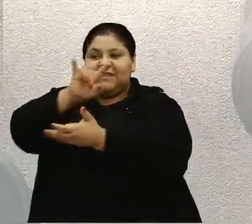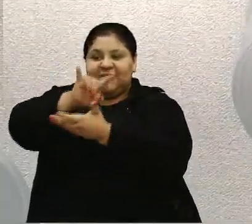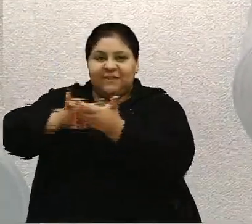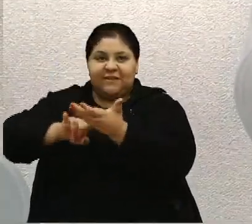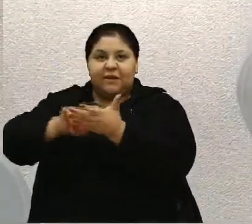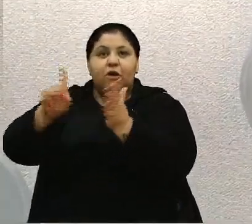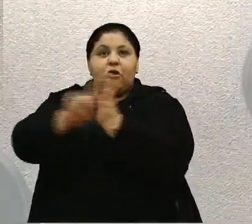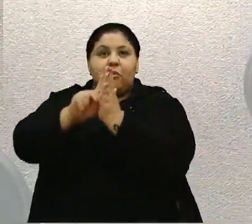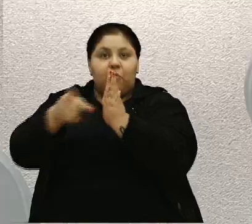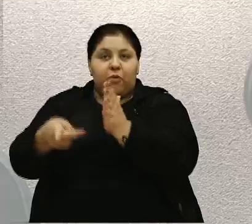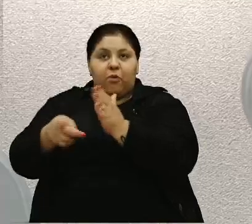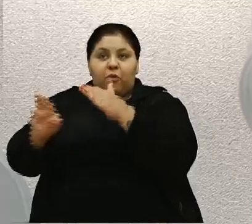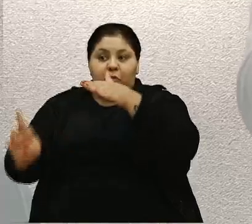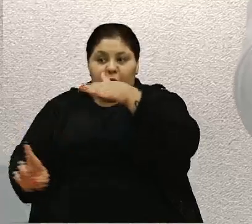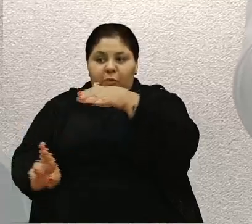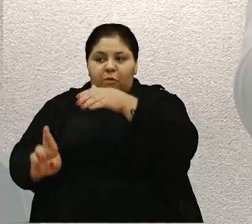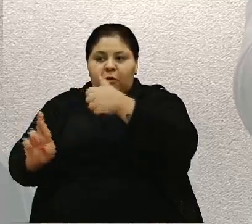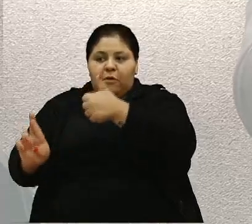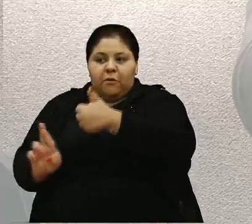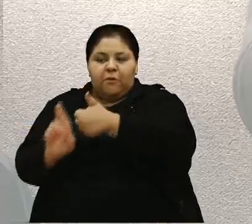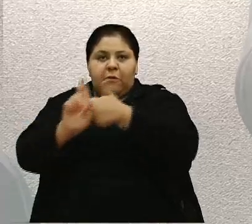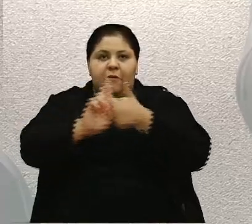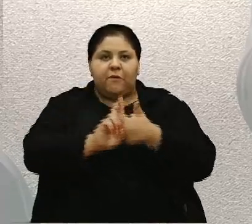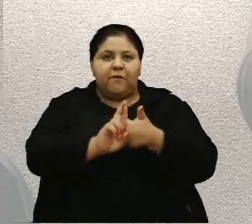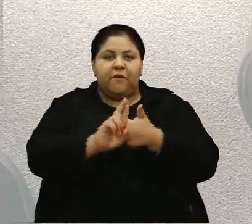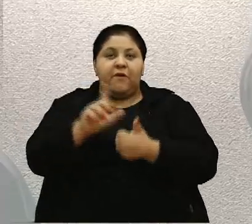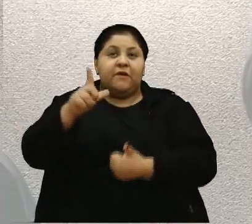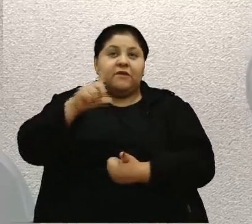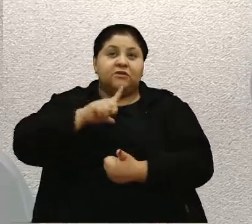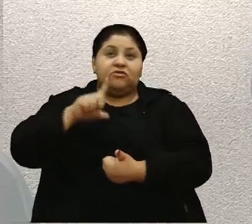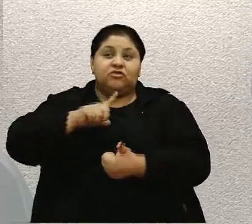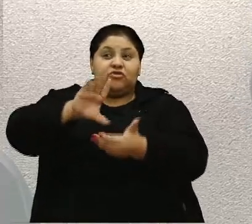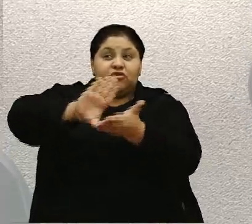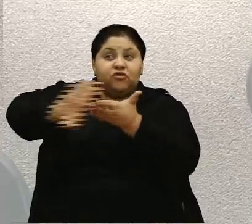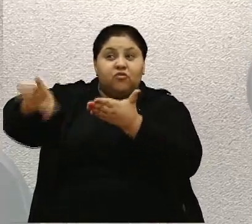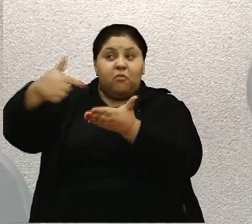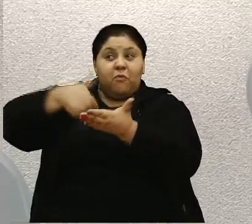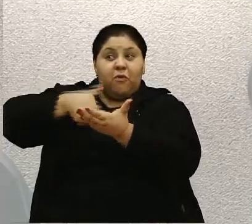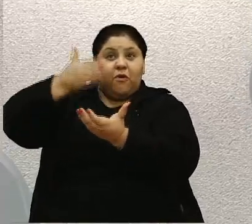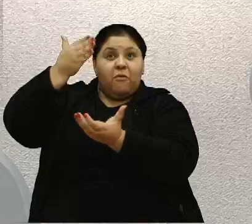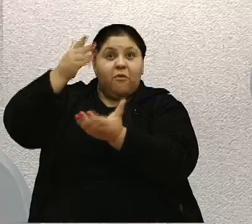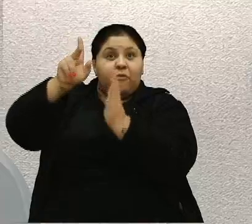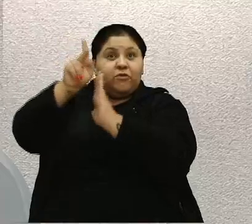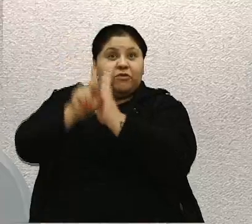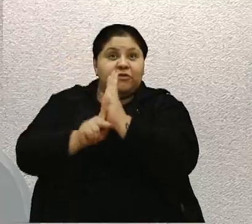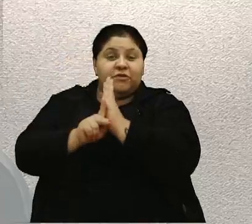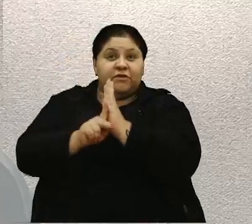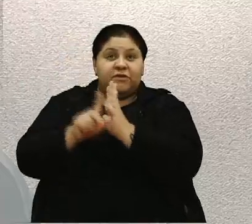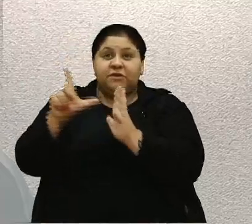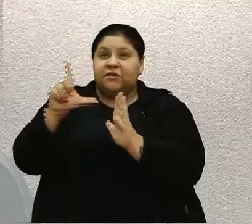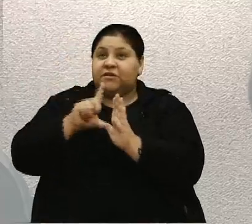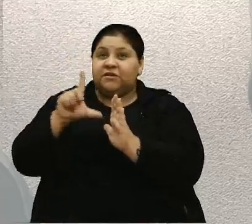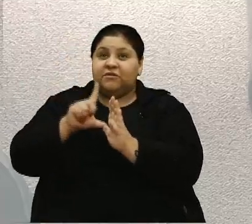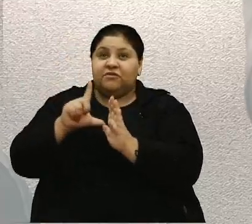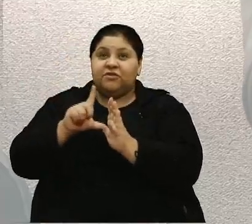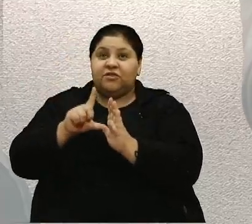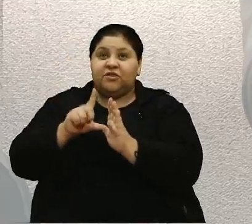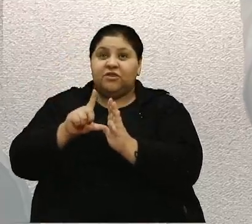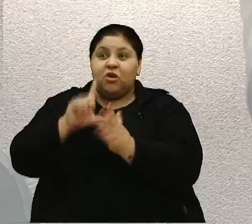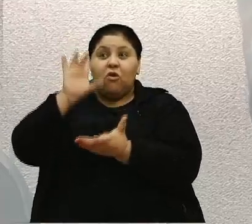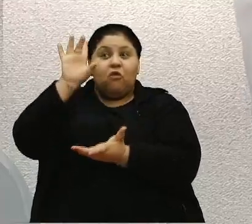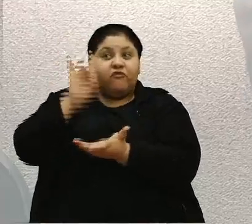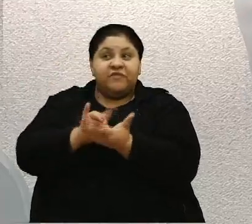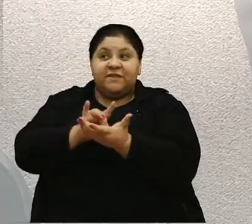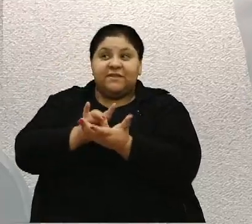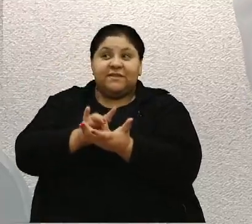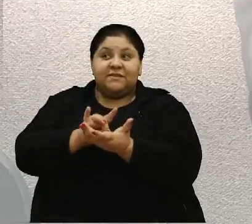próprio promotor Adrio Gelati, se eu não tivesse retirado meu projeto, não existiria regularização fundiária em Caxias do